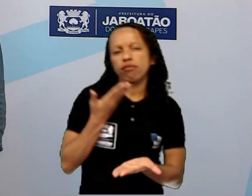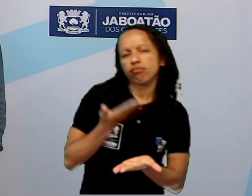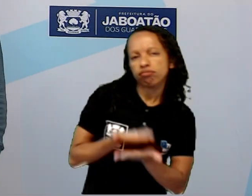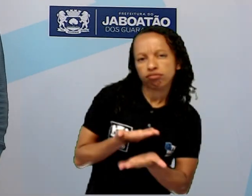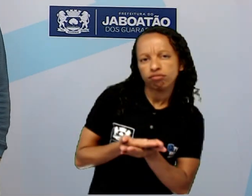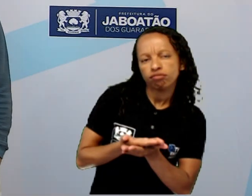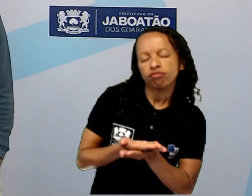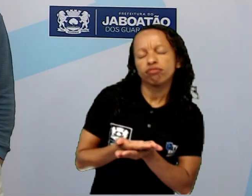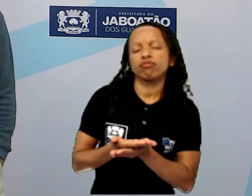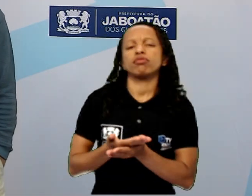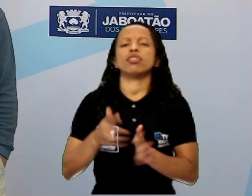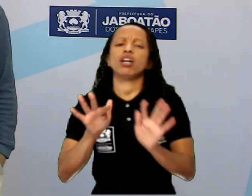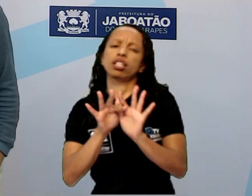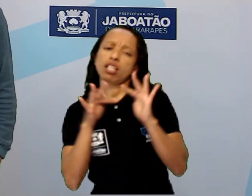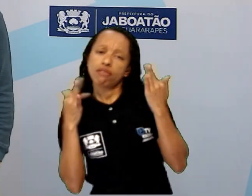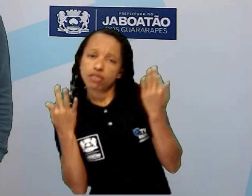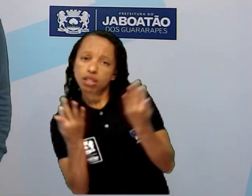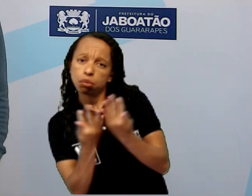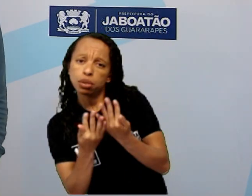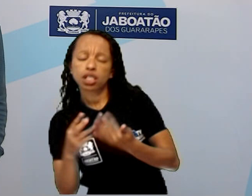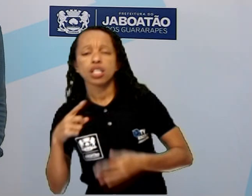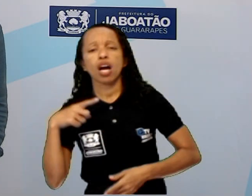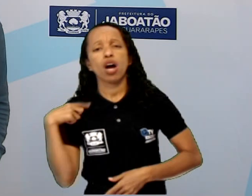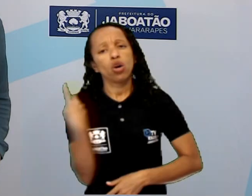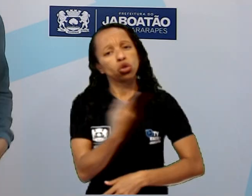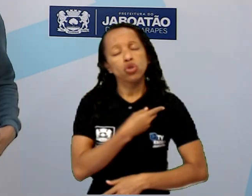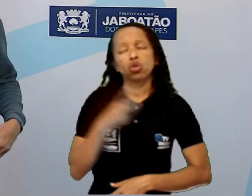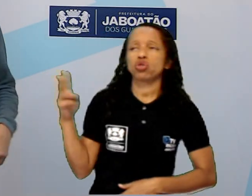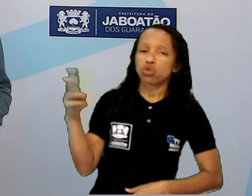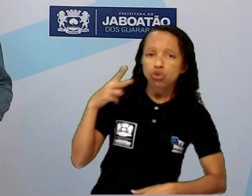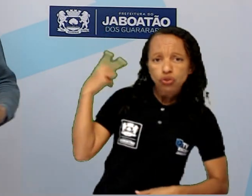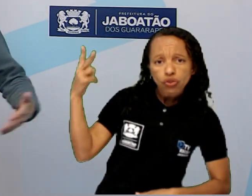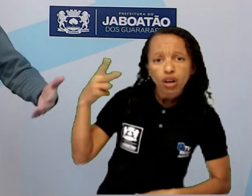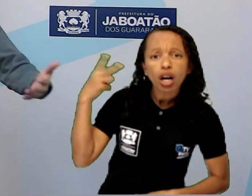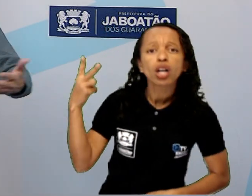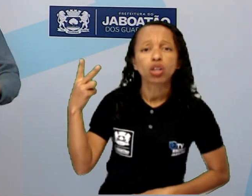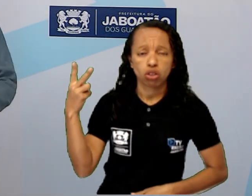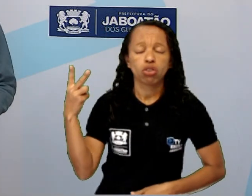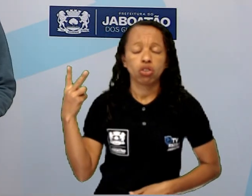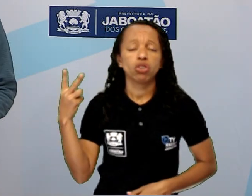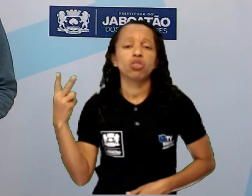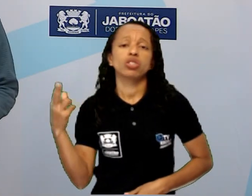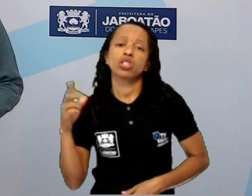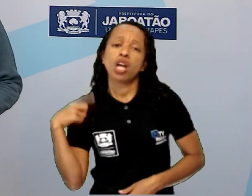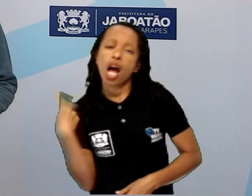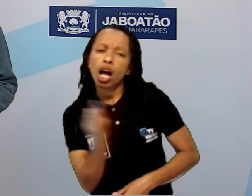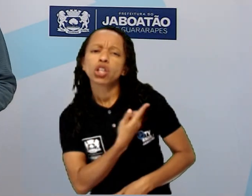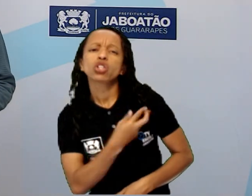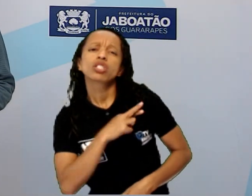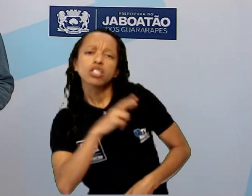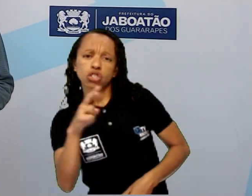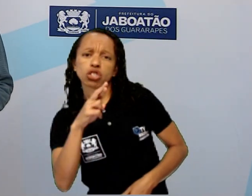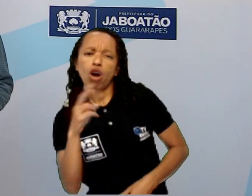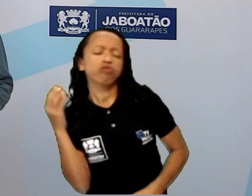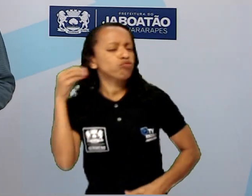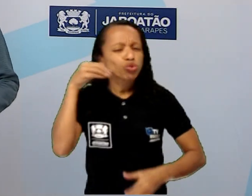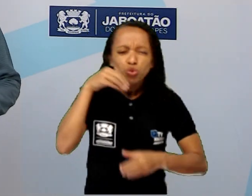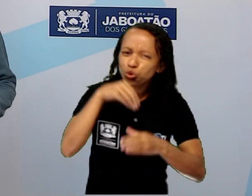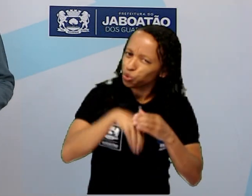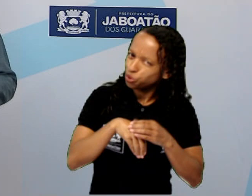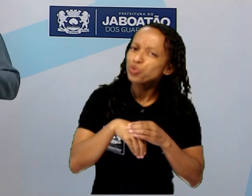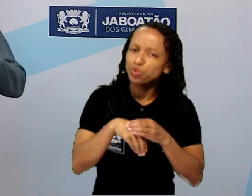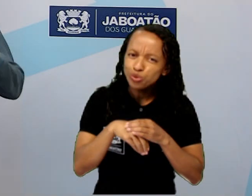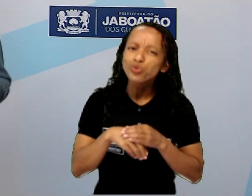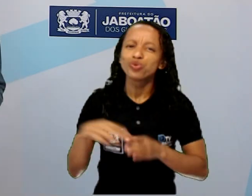Os nossos valores pátrios, a nossa religião, tudo isso está dentro do universo da cultura, ok?